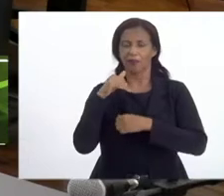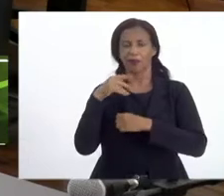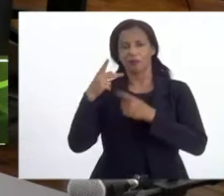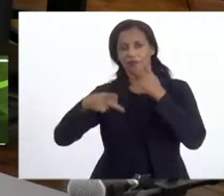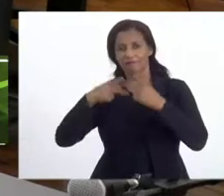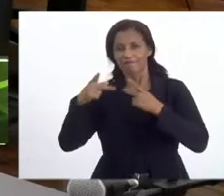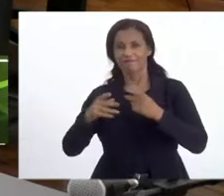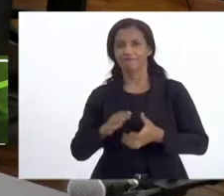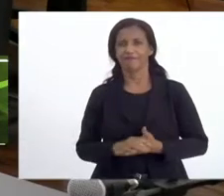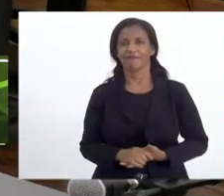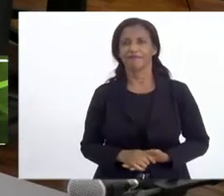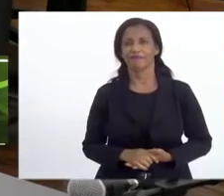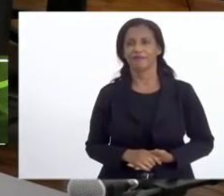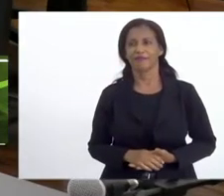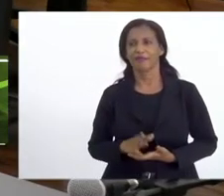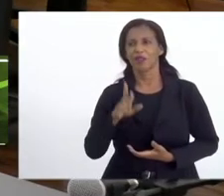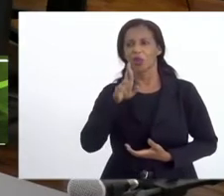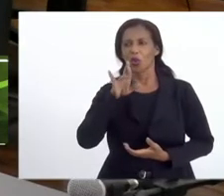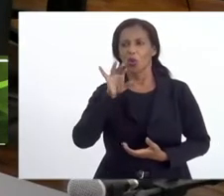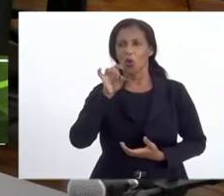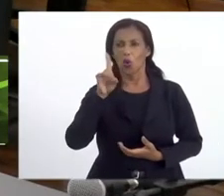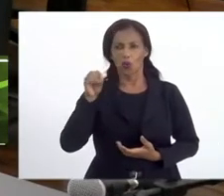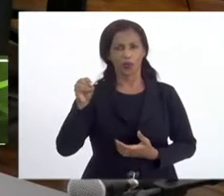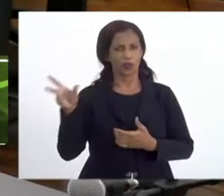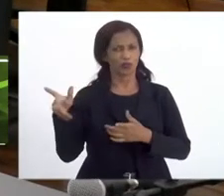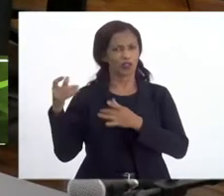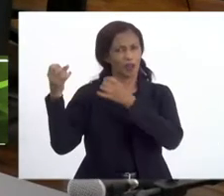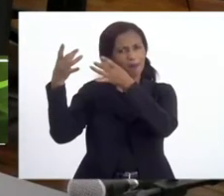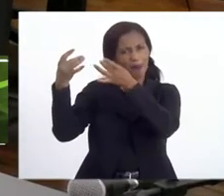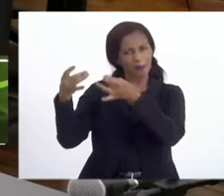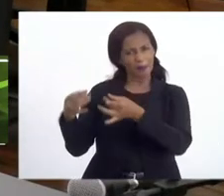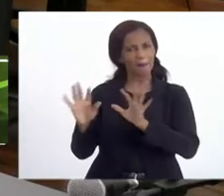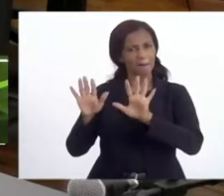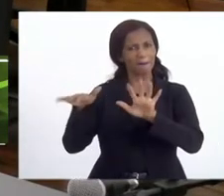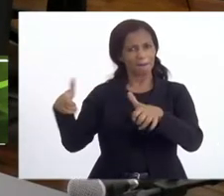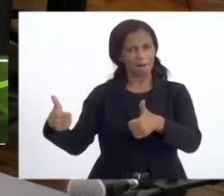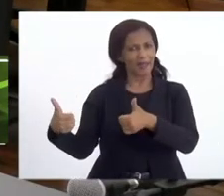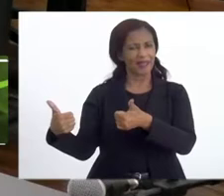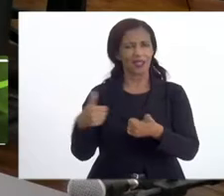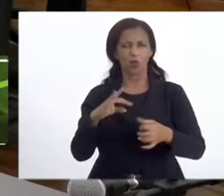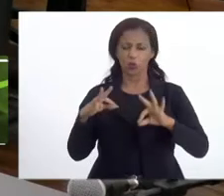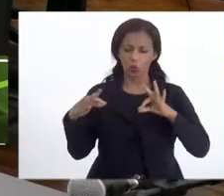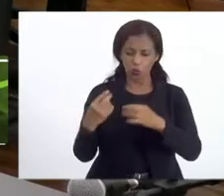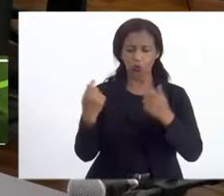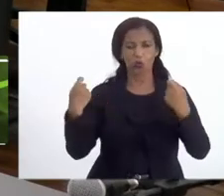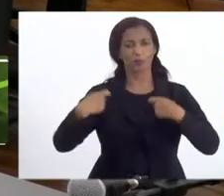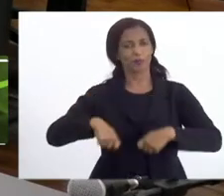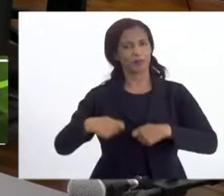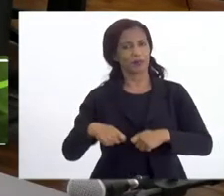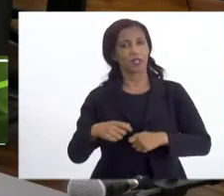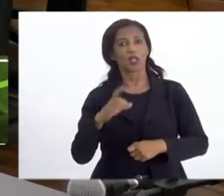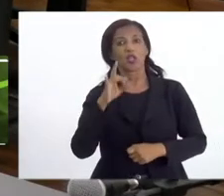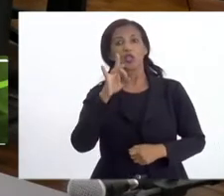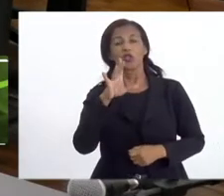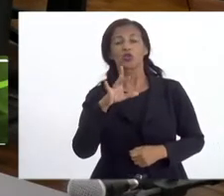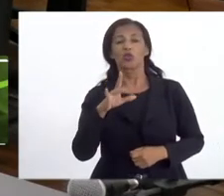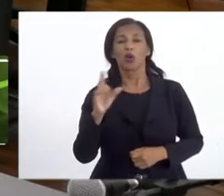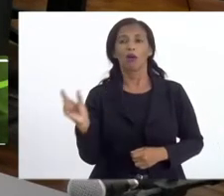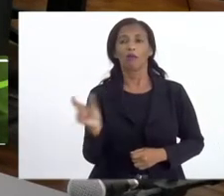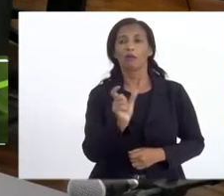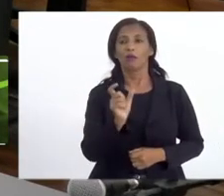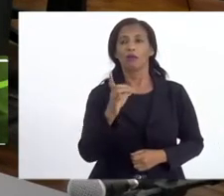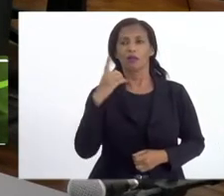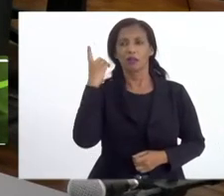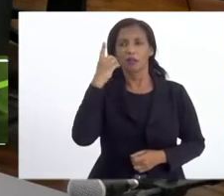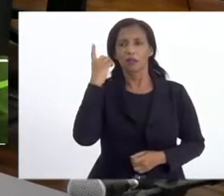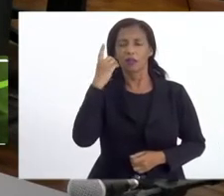é comentário, eu acho que o Rodrigo já foi... Falou bem, comentou tudo o que nós precisamos. Eu queria fazer a vocês, a deputada,